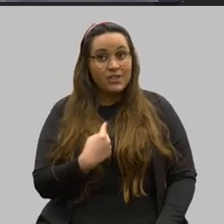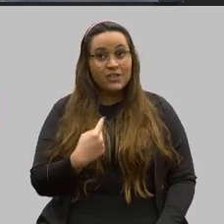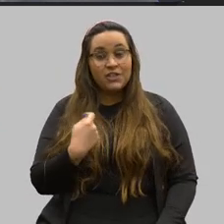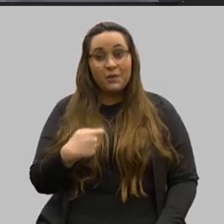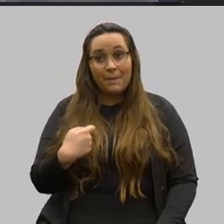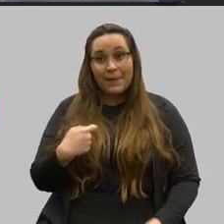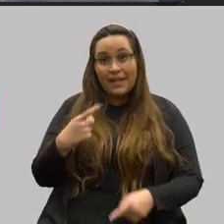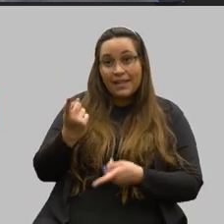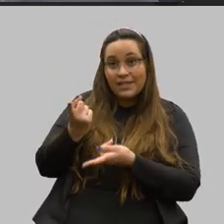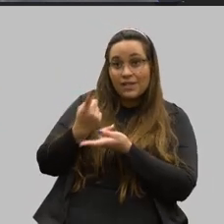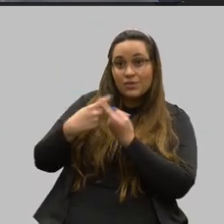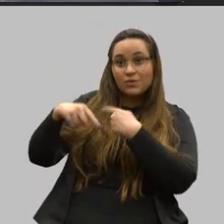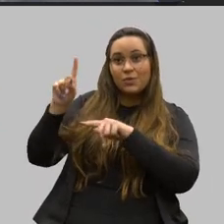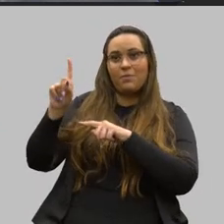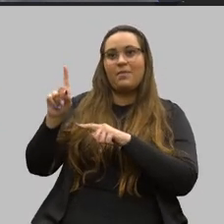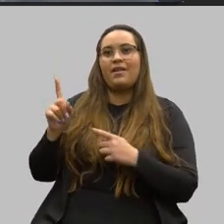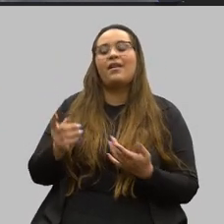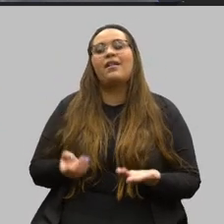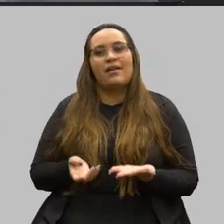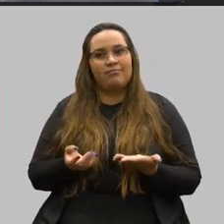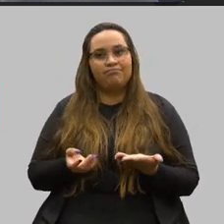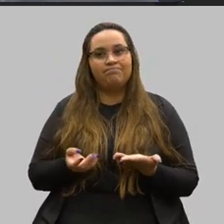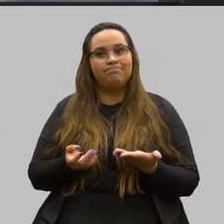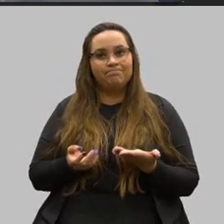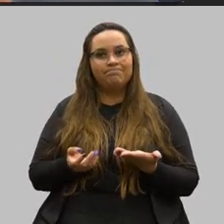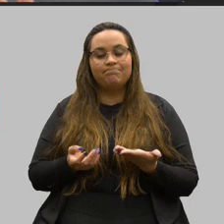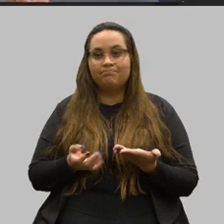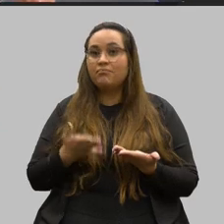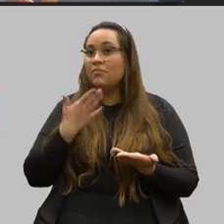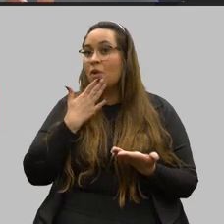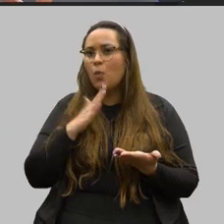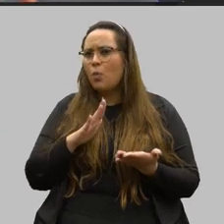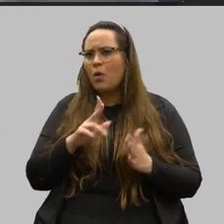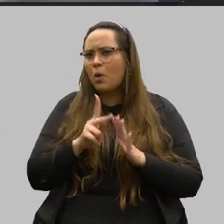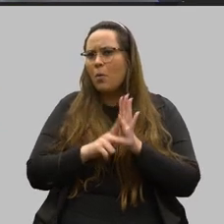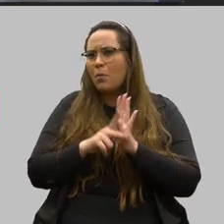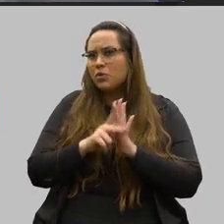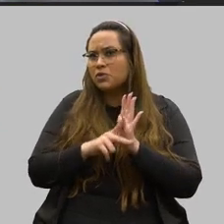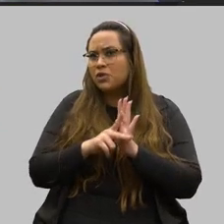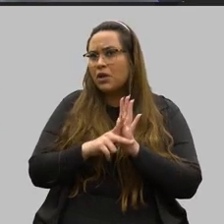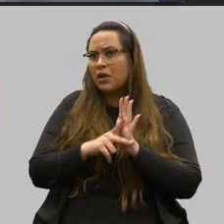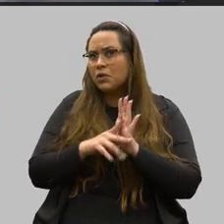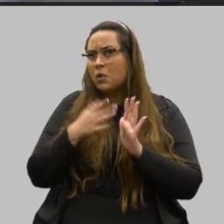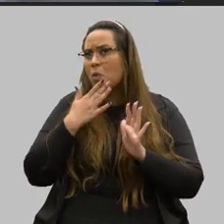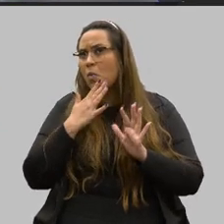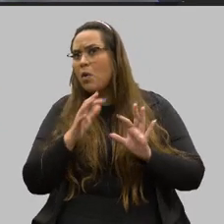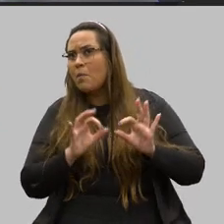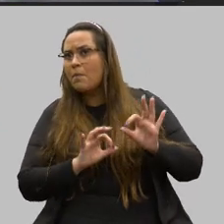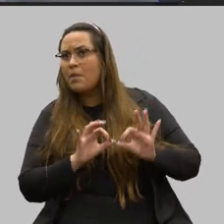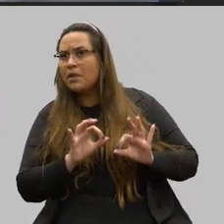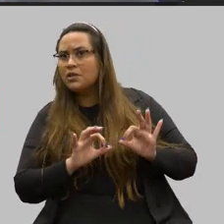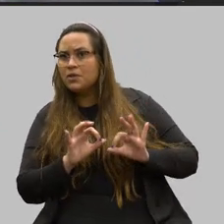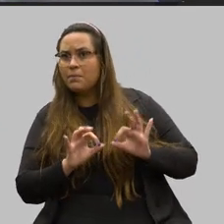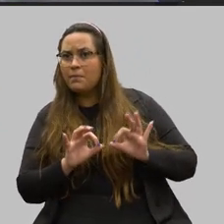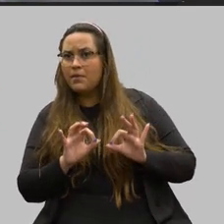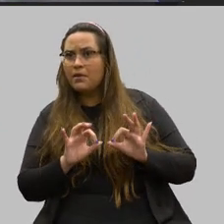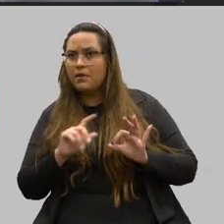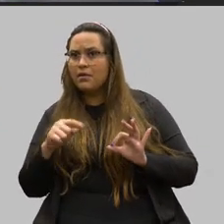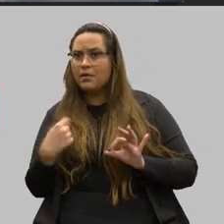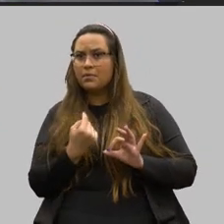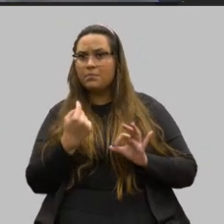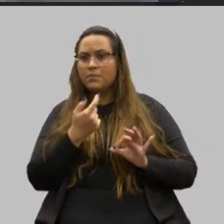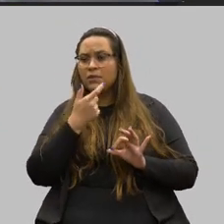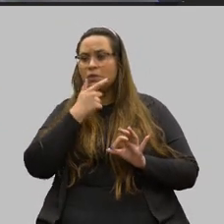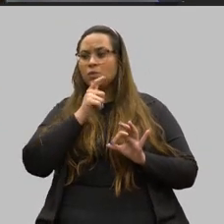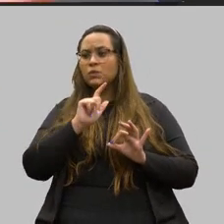Então minha segunda questão é exatamente isso Qual é o planejamento para que nós superemos esse déficit